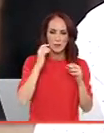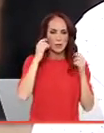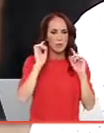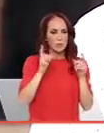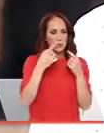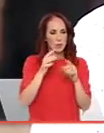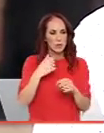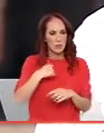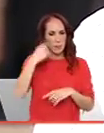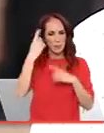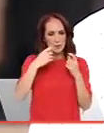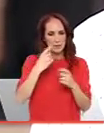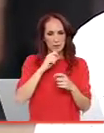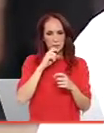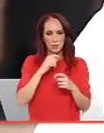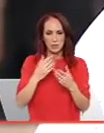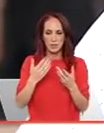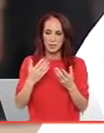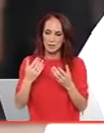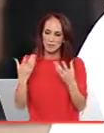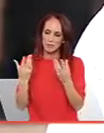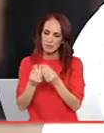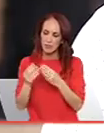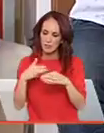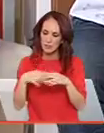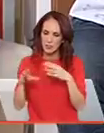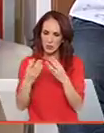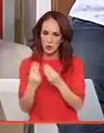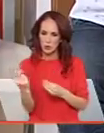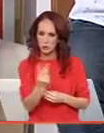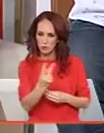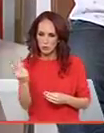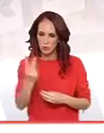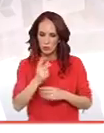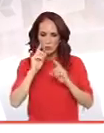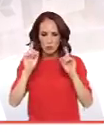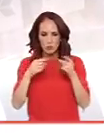resolvi fazer com joão paulo esteves da silva e rogério quero mais morar